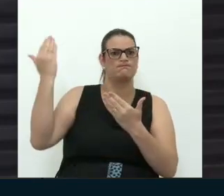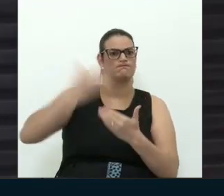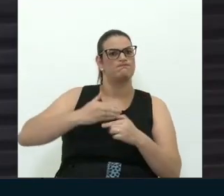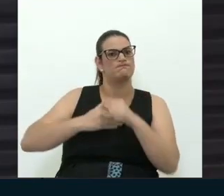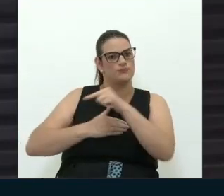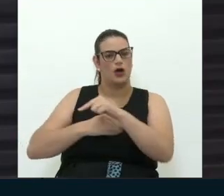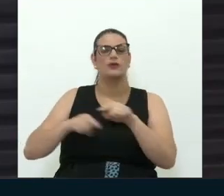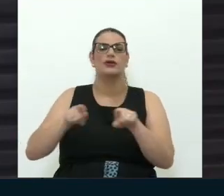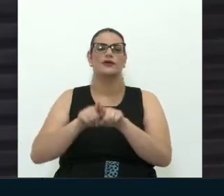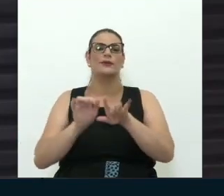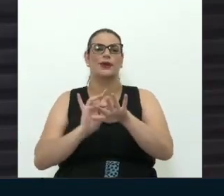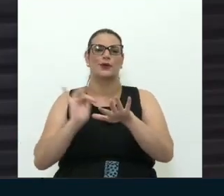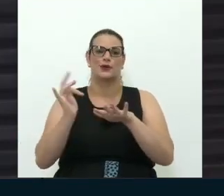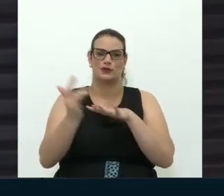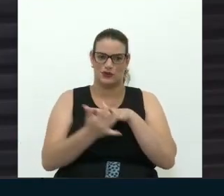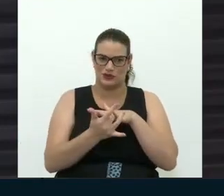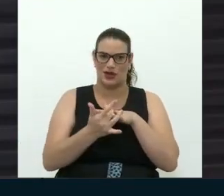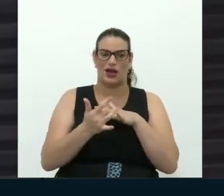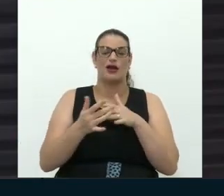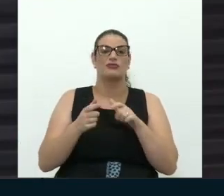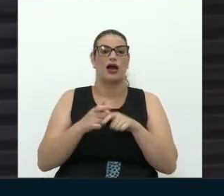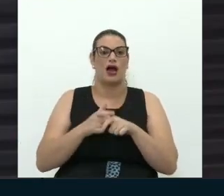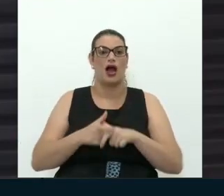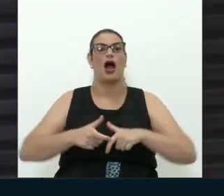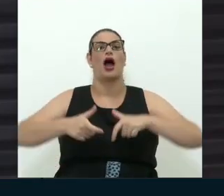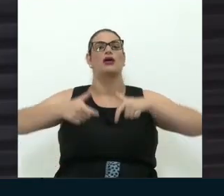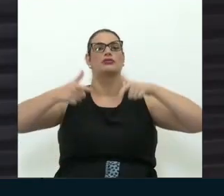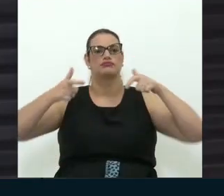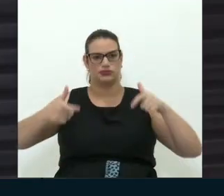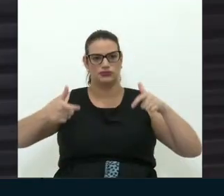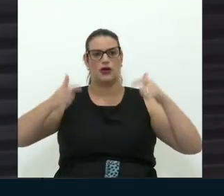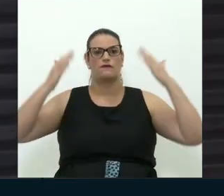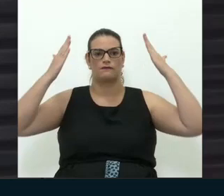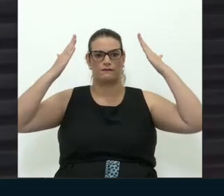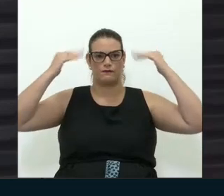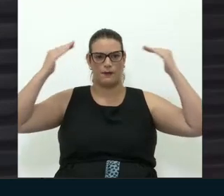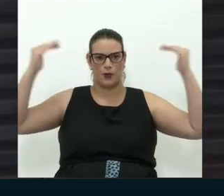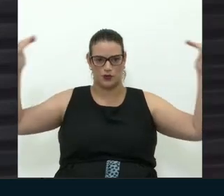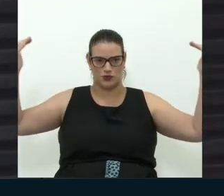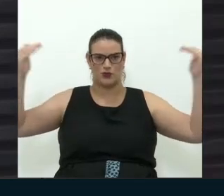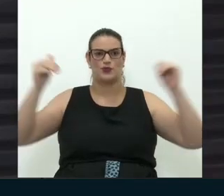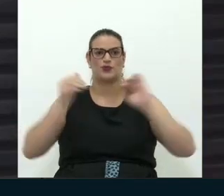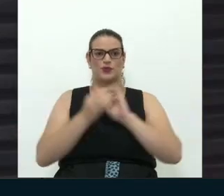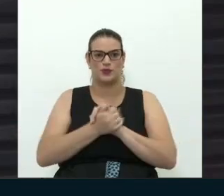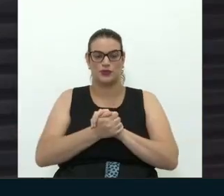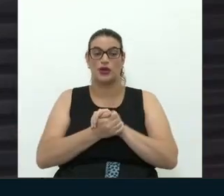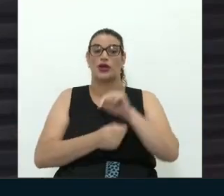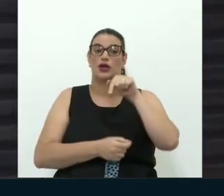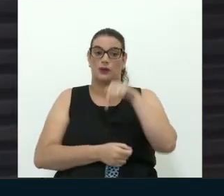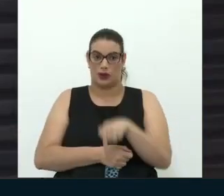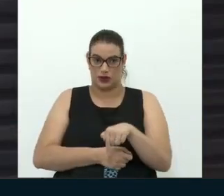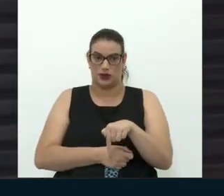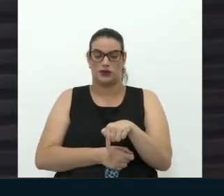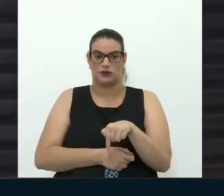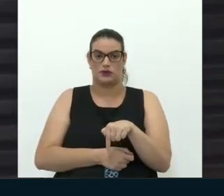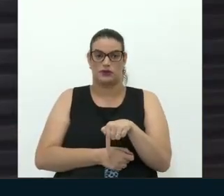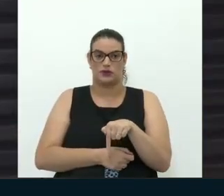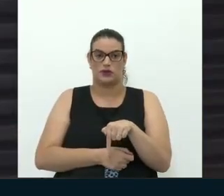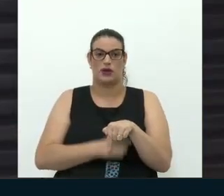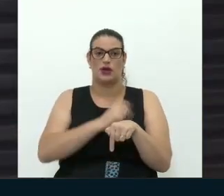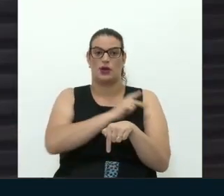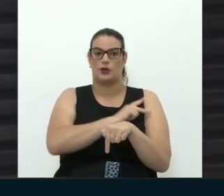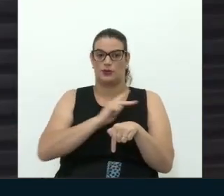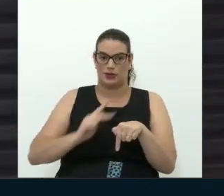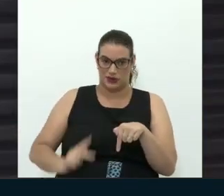via rede social se tornar conhecido né então aqui o o o o presidente